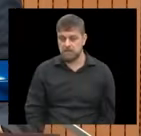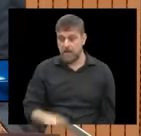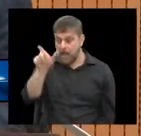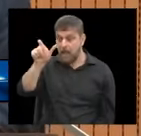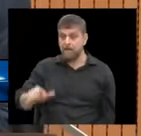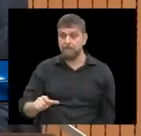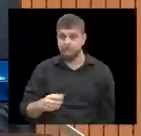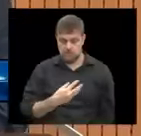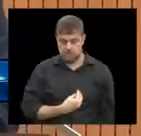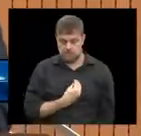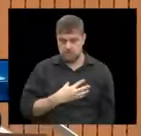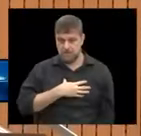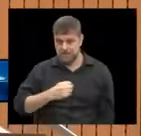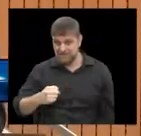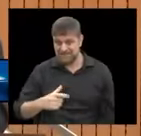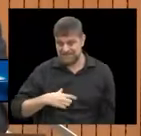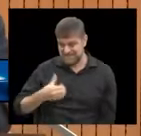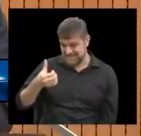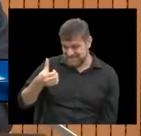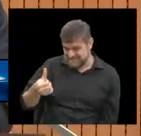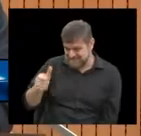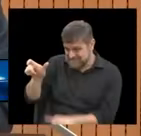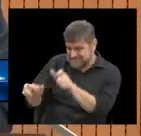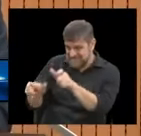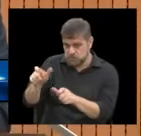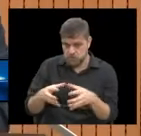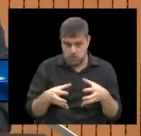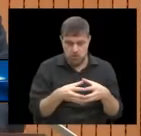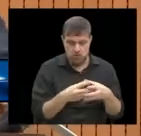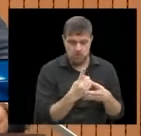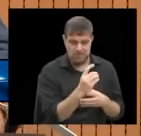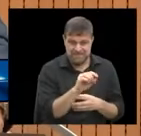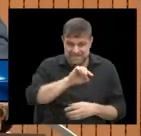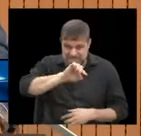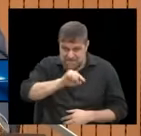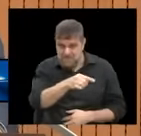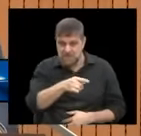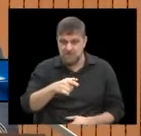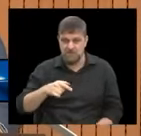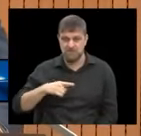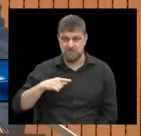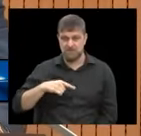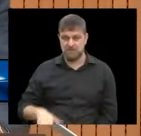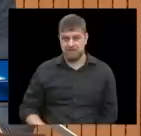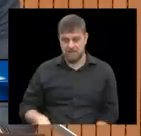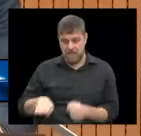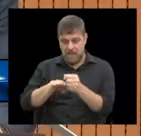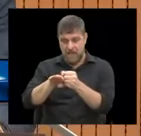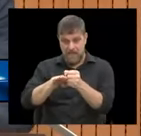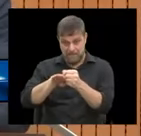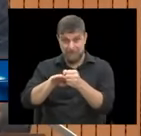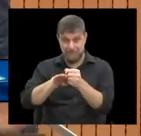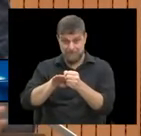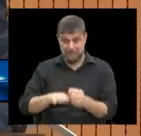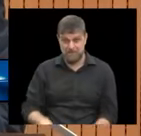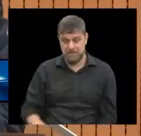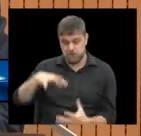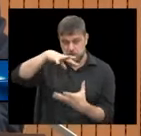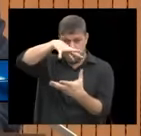são 6 casos para cada 100 mil habitantes. A média mundial são 12 casos para cada 100 mil habitantes. E